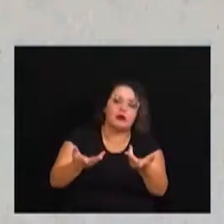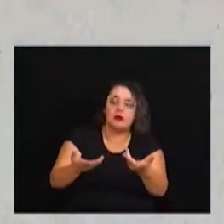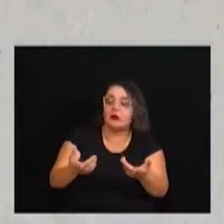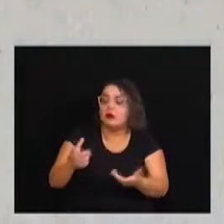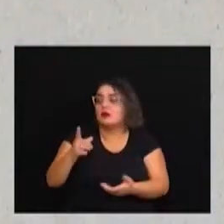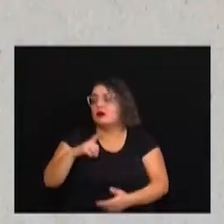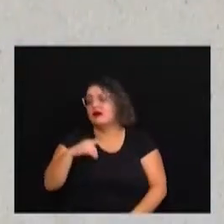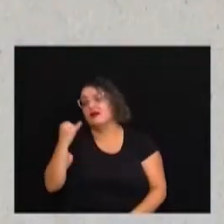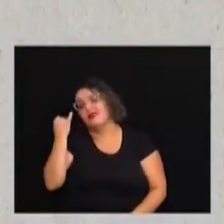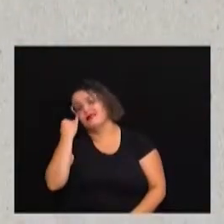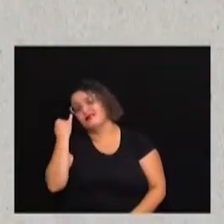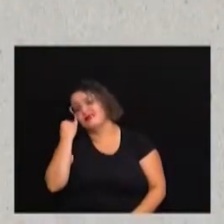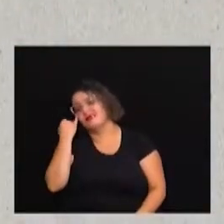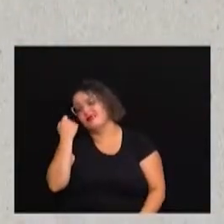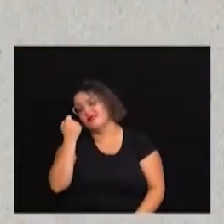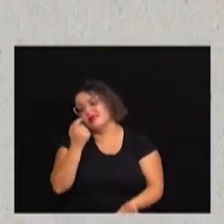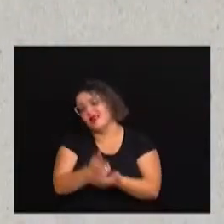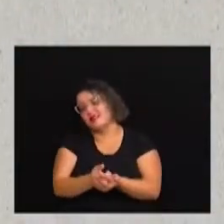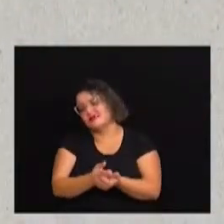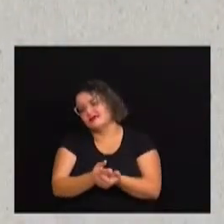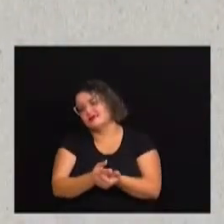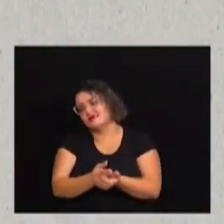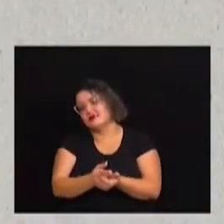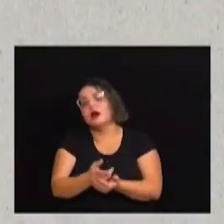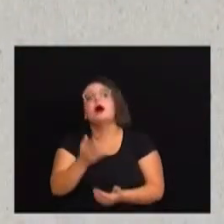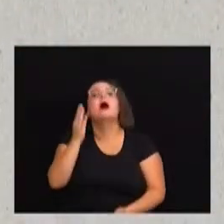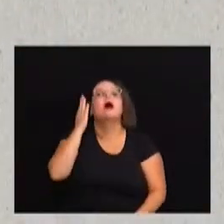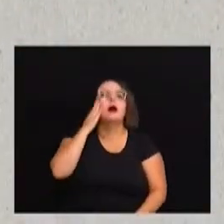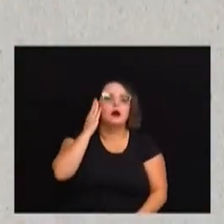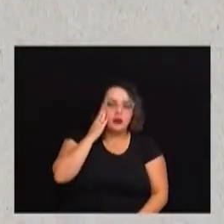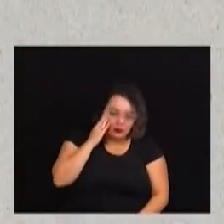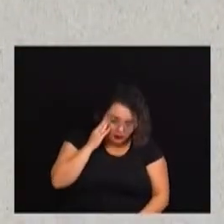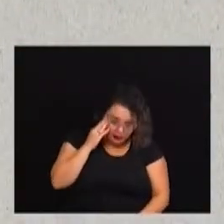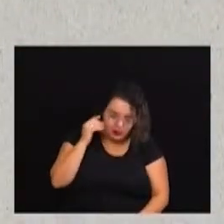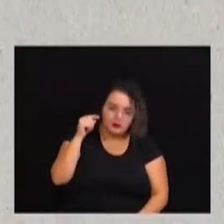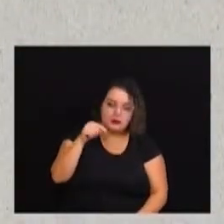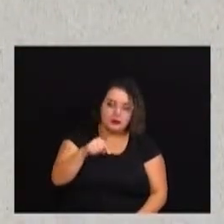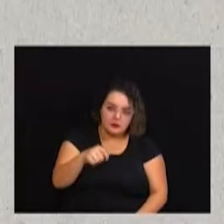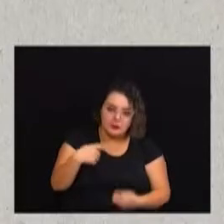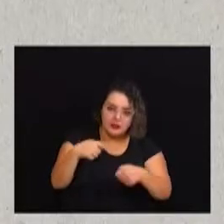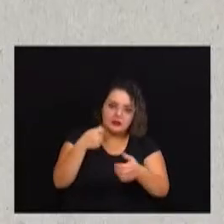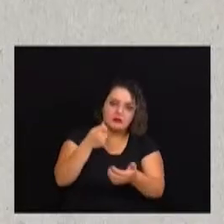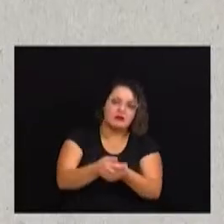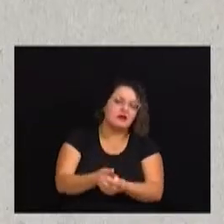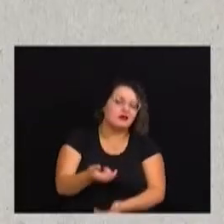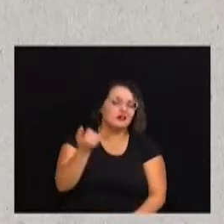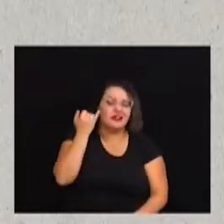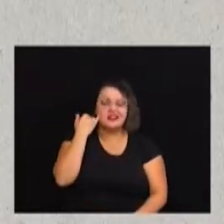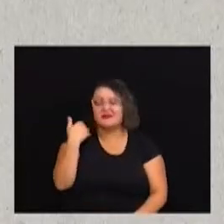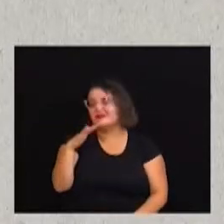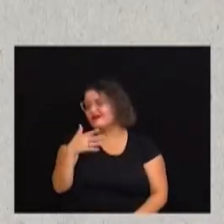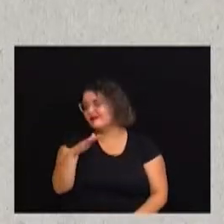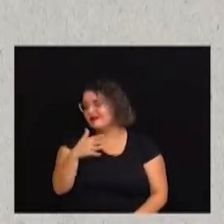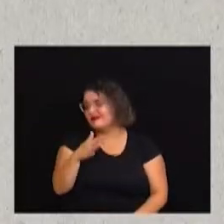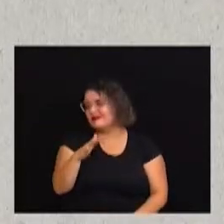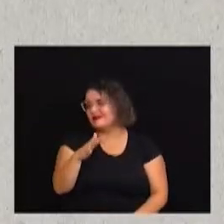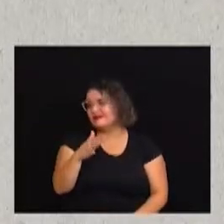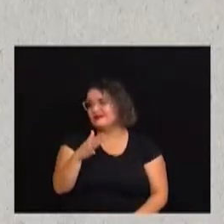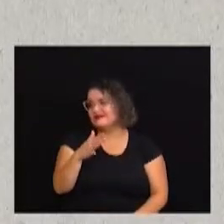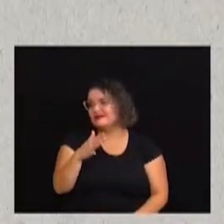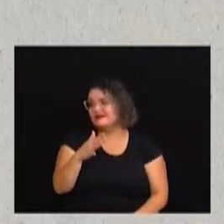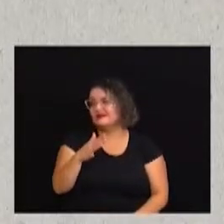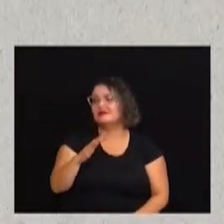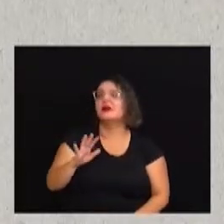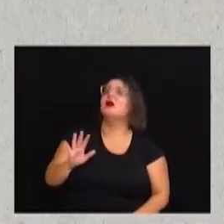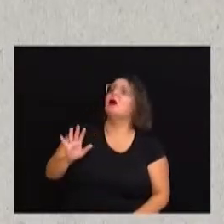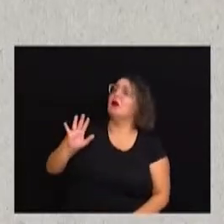hoje ele tá com preguiça de fazer o pagamento, ele sabe que venceu naquele dia. Mas se ele tá com preguiça, ele não se importa, ele vai pagar os juros. Olha, acho